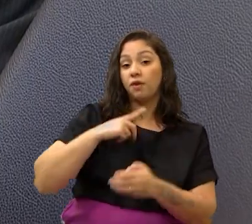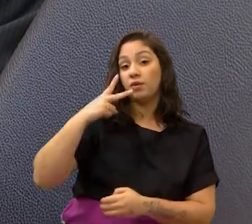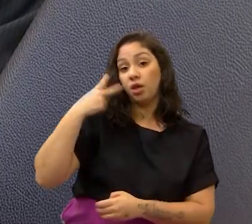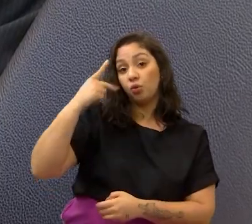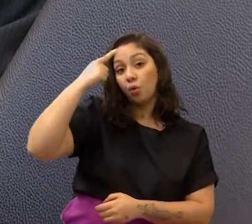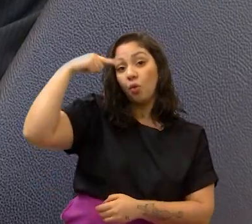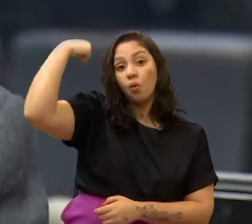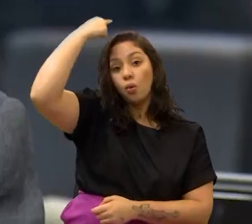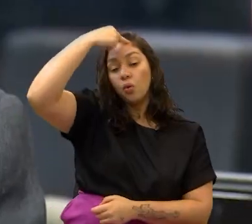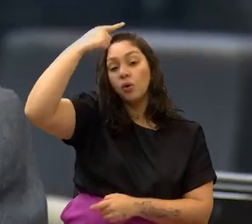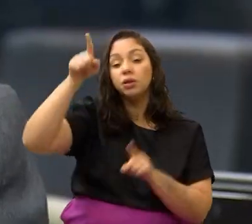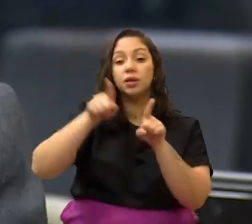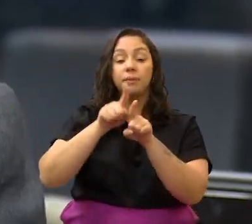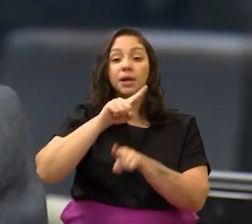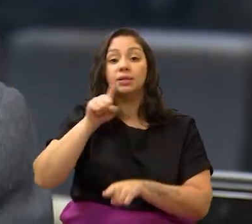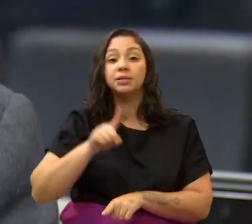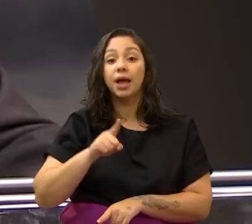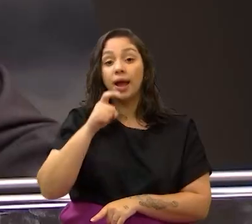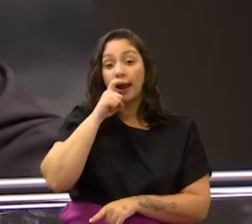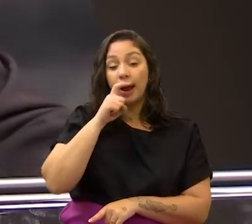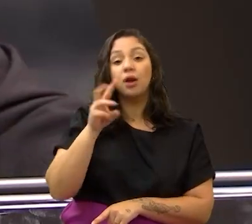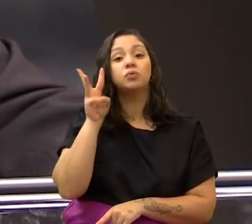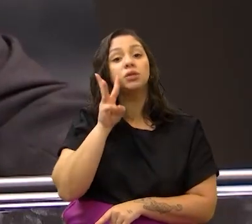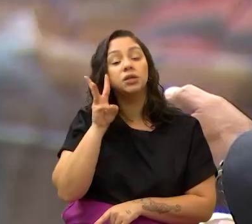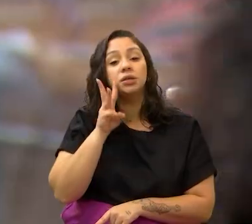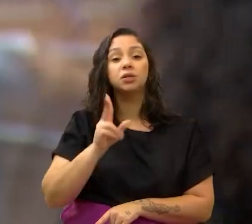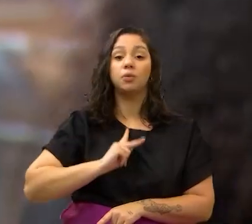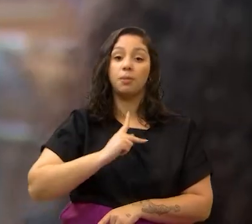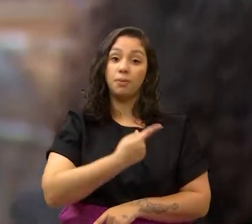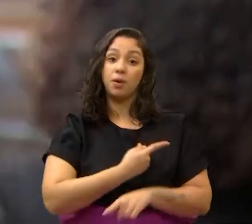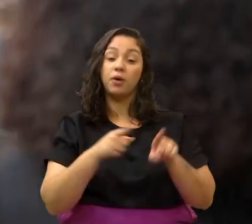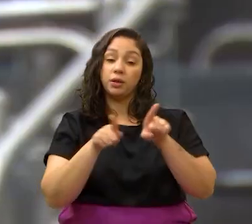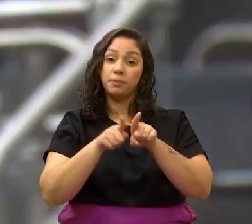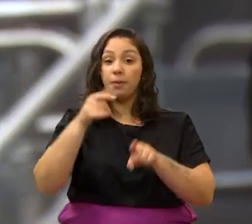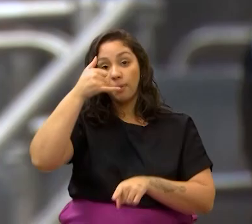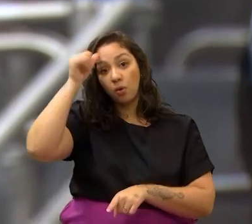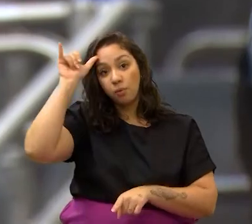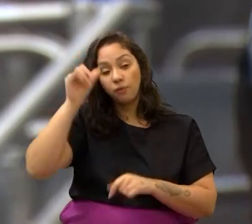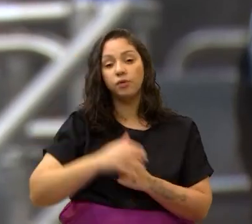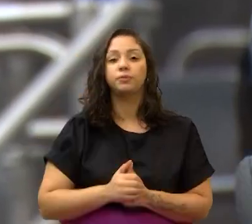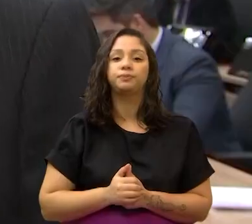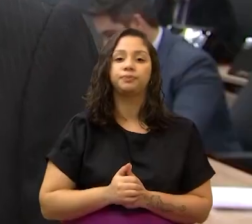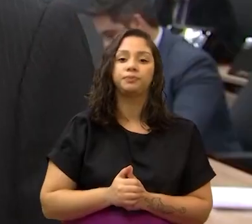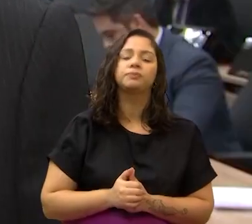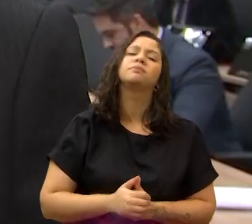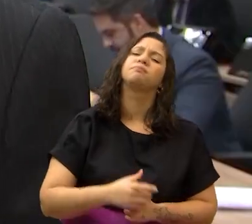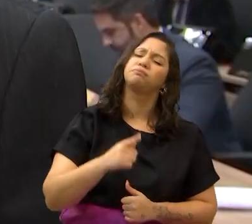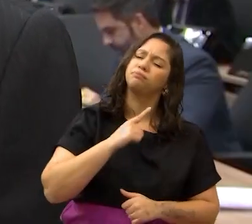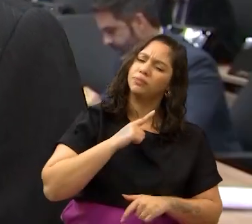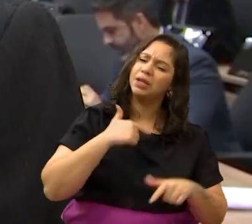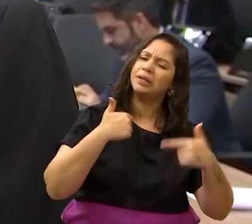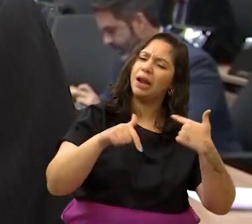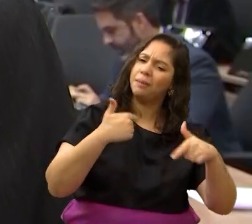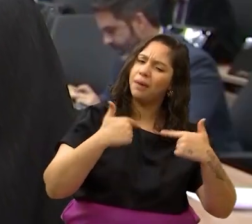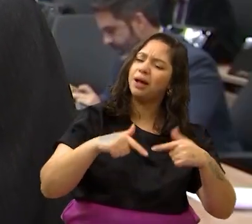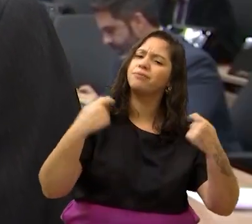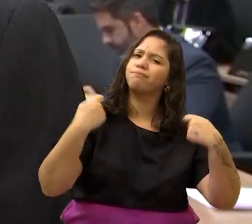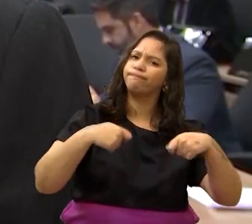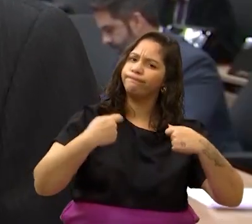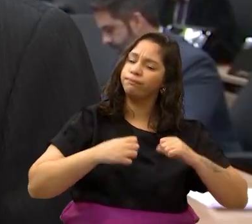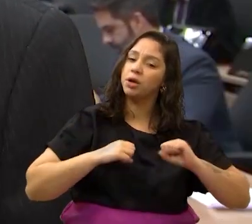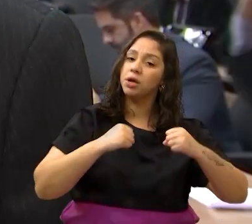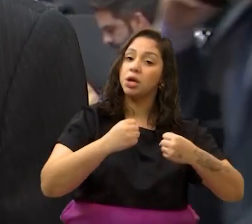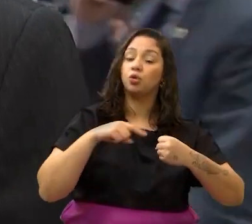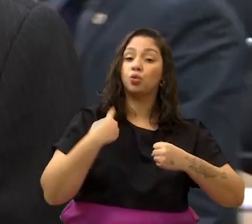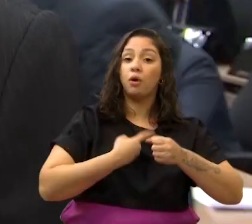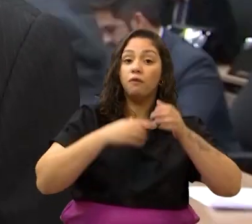de Paulo Gaspar, os vereadores Zé Carlos, Cecílio Santos, Paulo Haddad e Paulo Búfalo. Tem muito trabalho a ser feito, né?